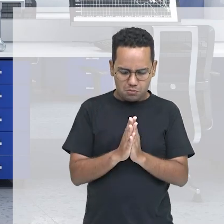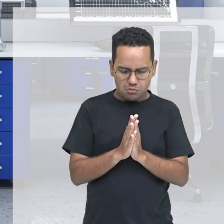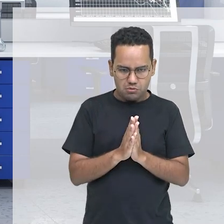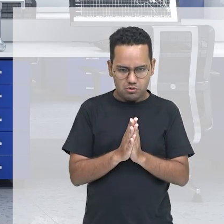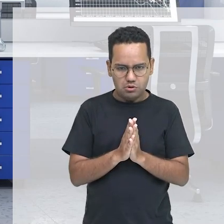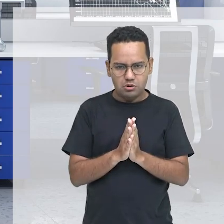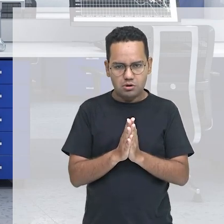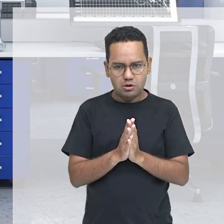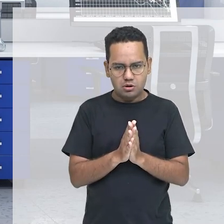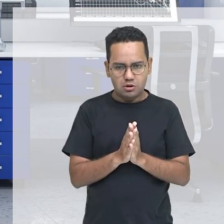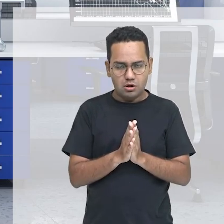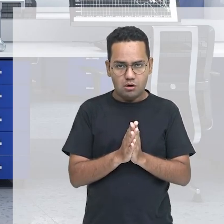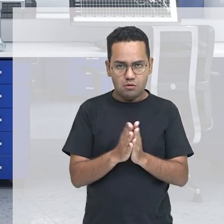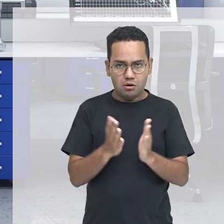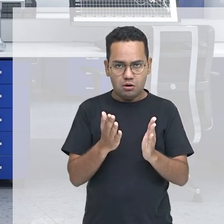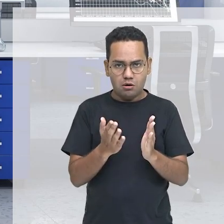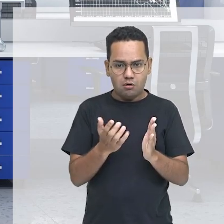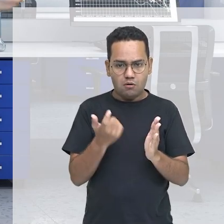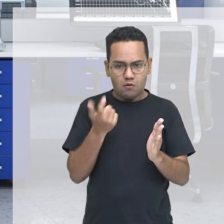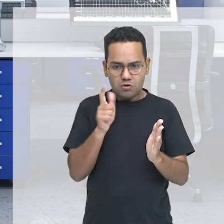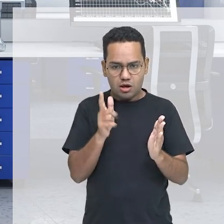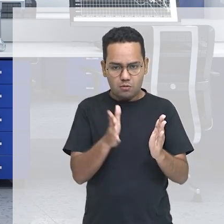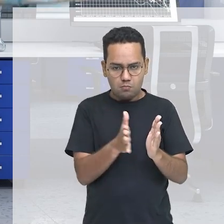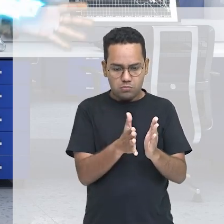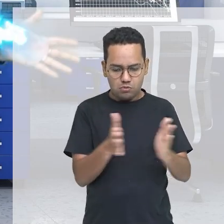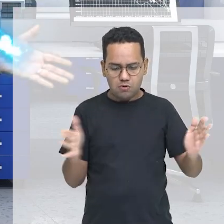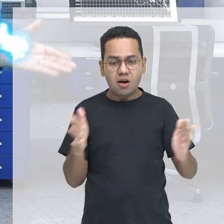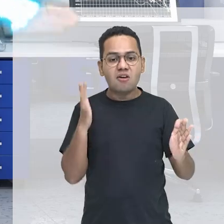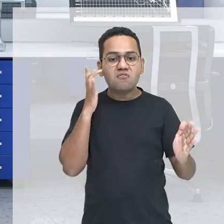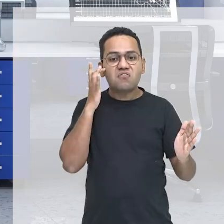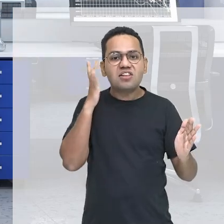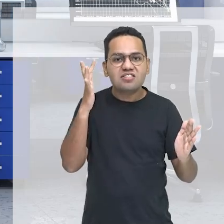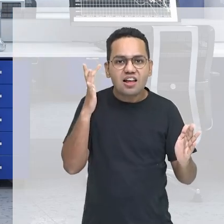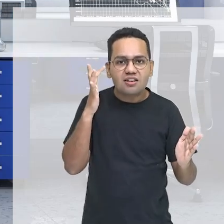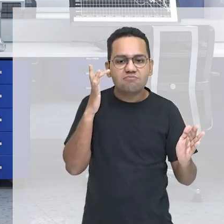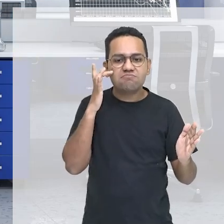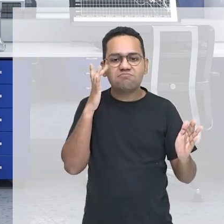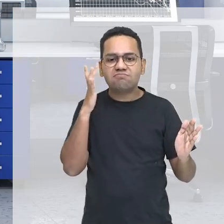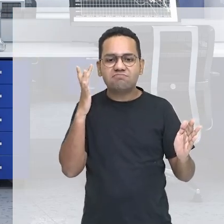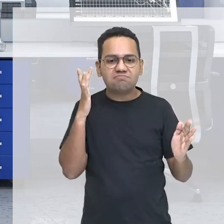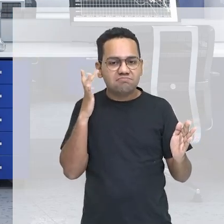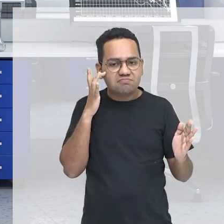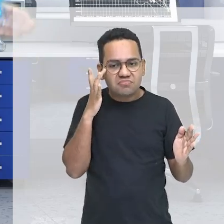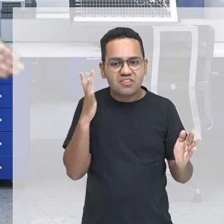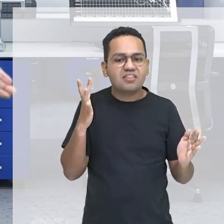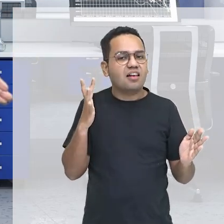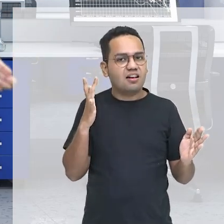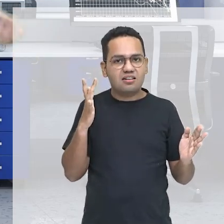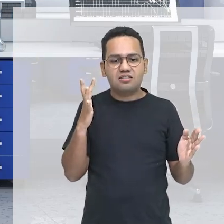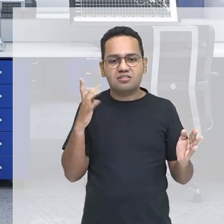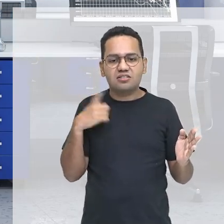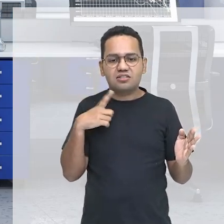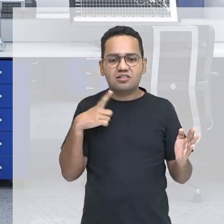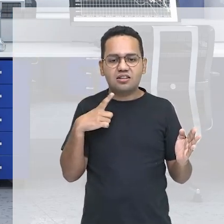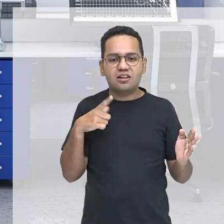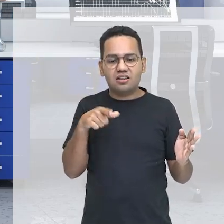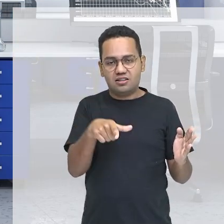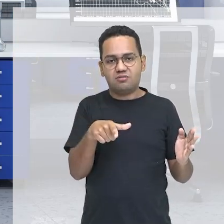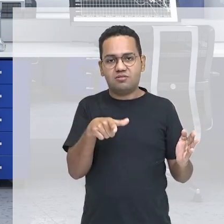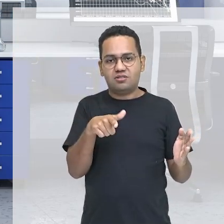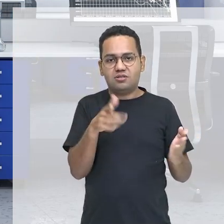a minha mão e quando eu vou abrir, olha lá, vejam como está esses raios. Então é isso que a gente vai